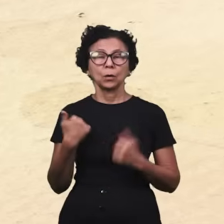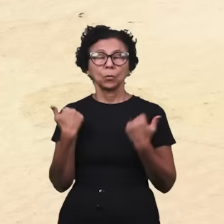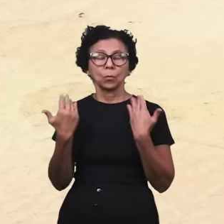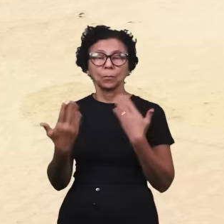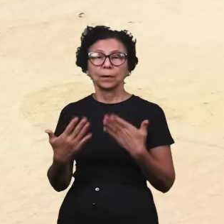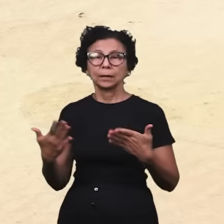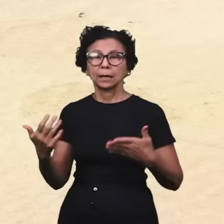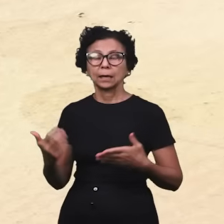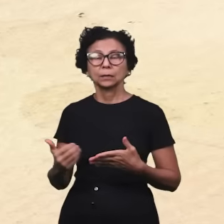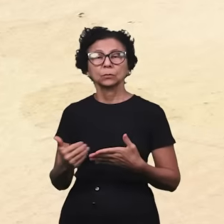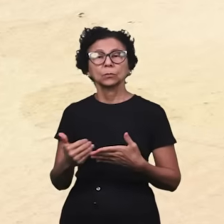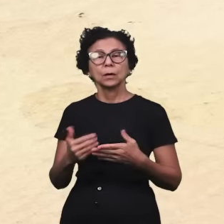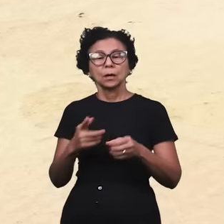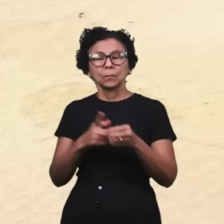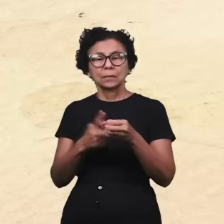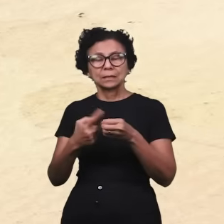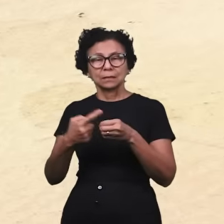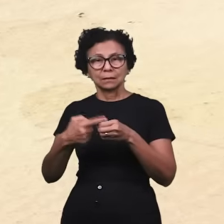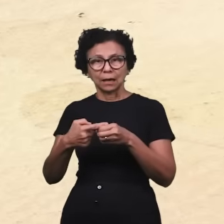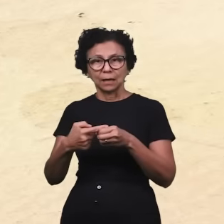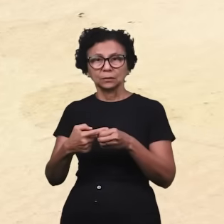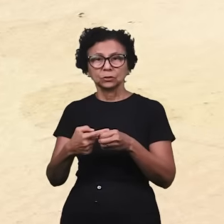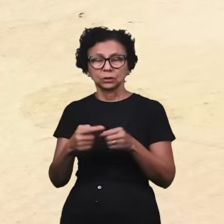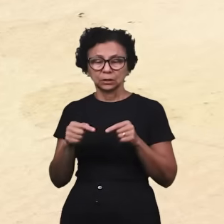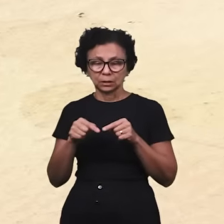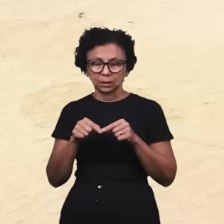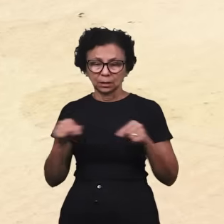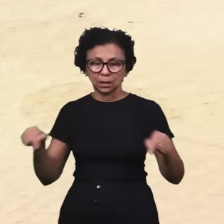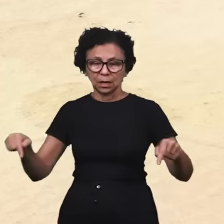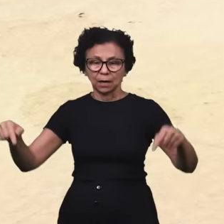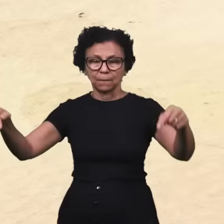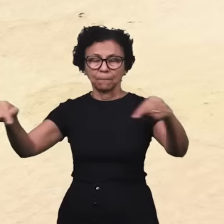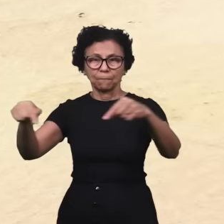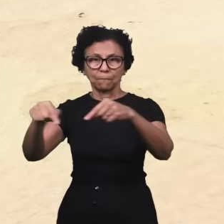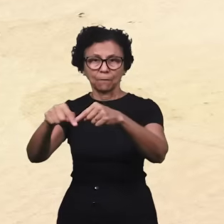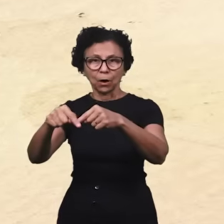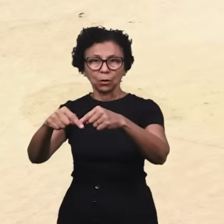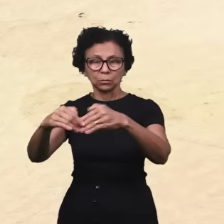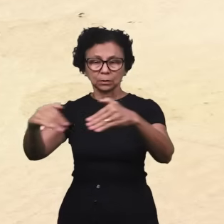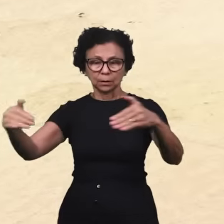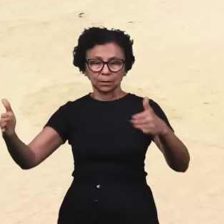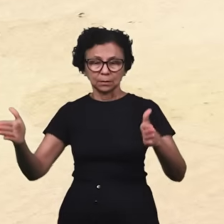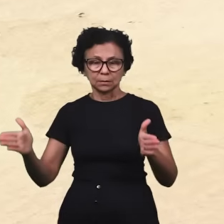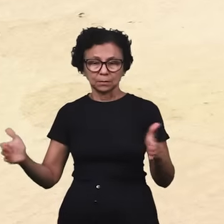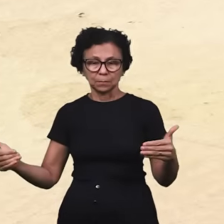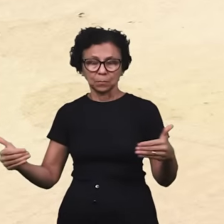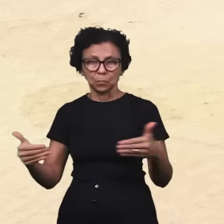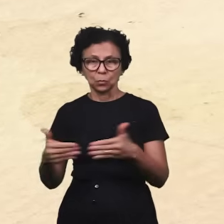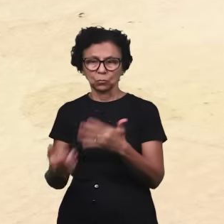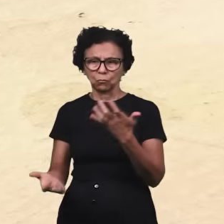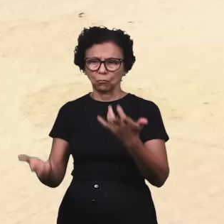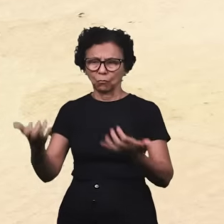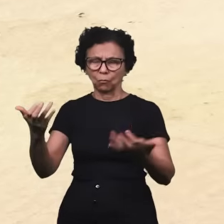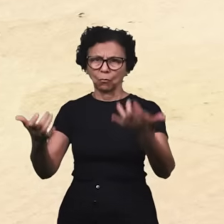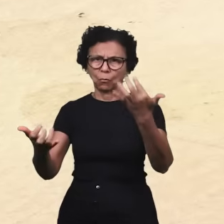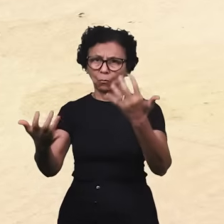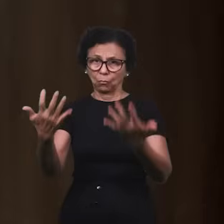fogo em sua volta. Muito bom. Então o próprio Senhor se compara a esse muro que protegia a cidade.